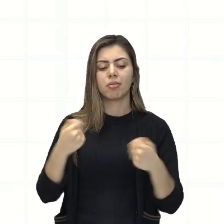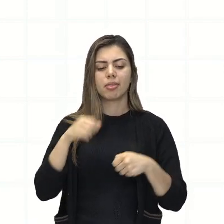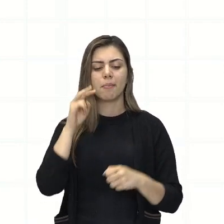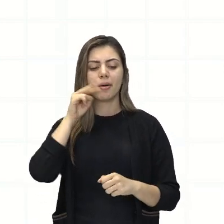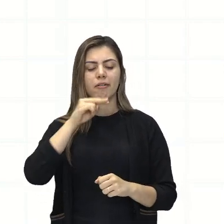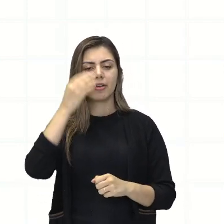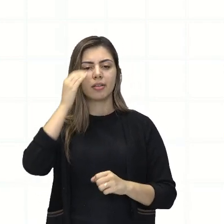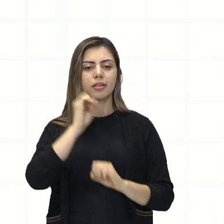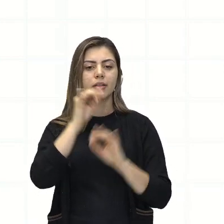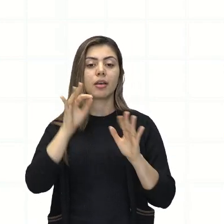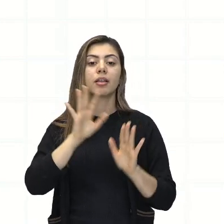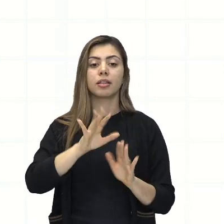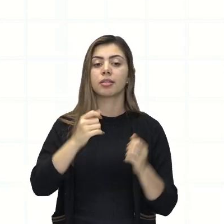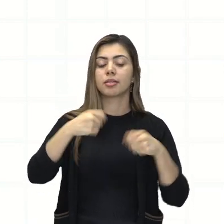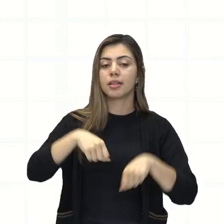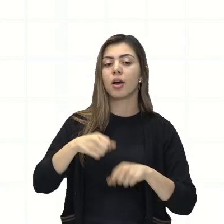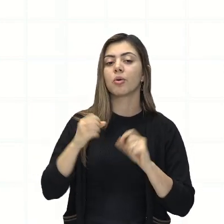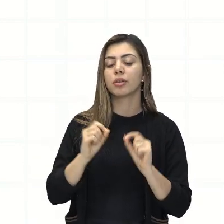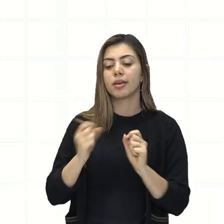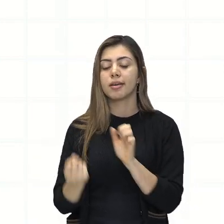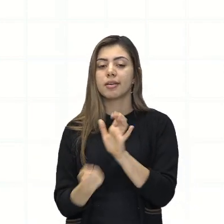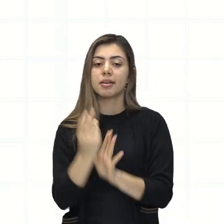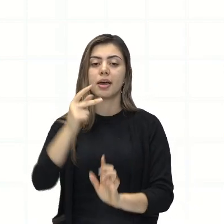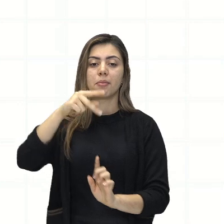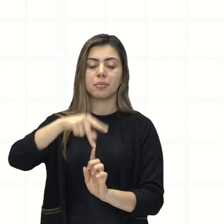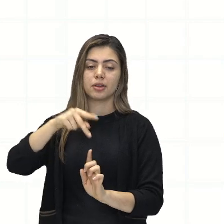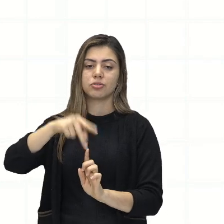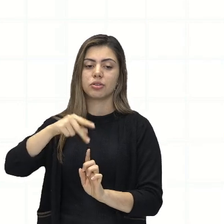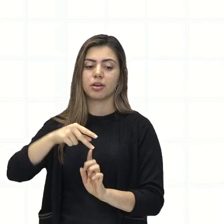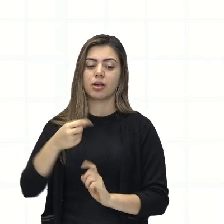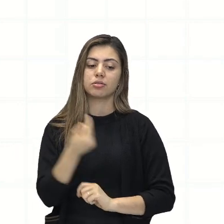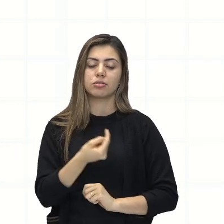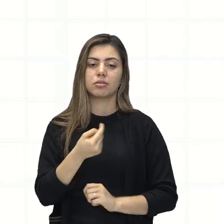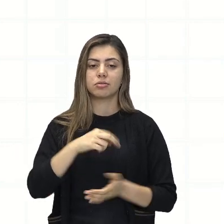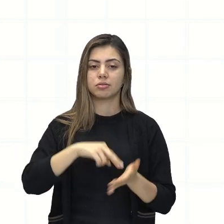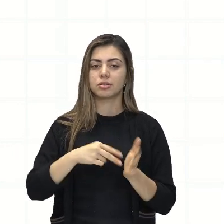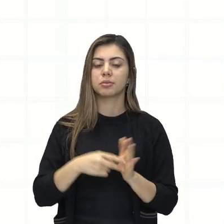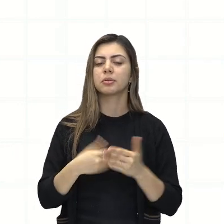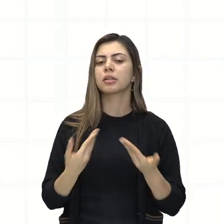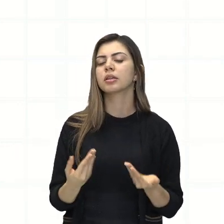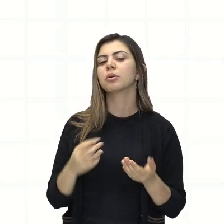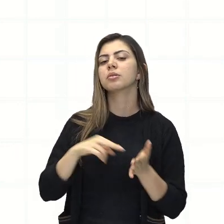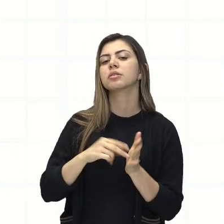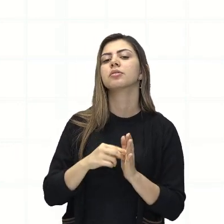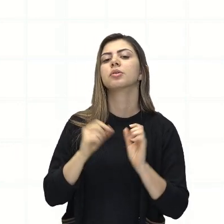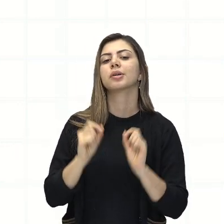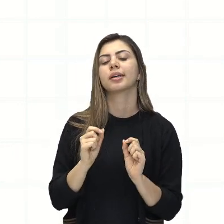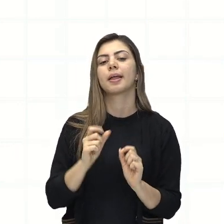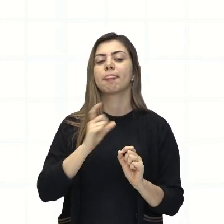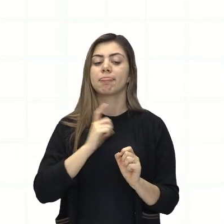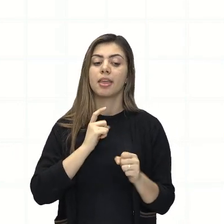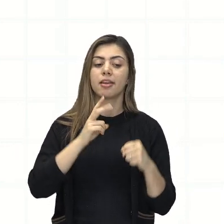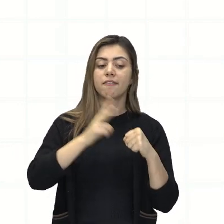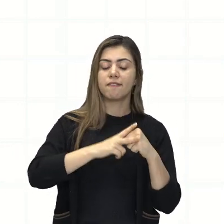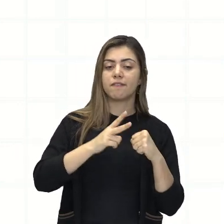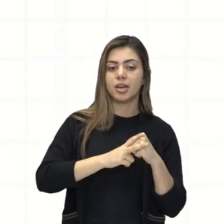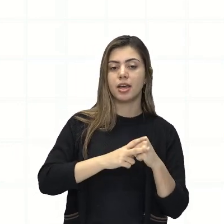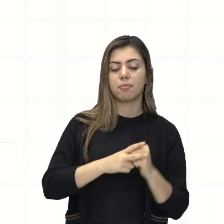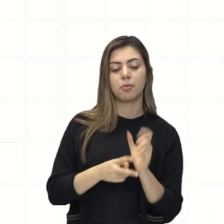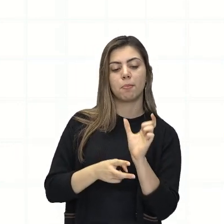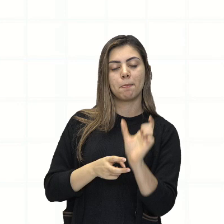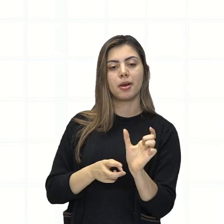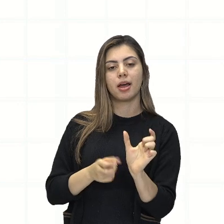construir predicados sozinhos. Então, haverá verbos que só ele vai trazer